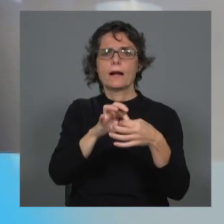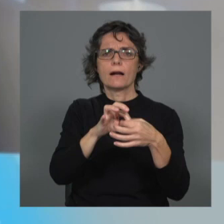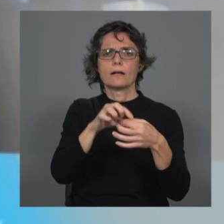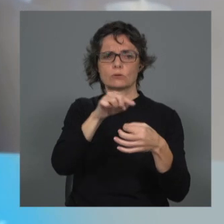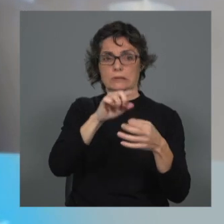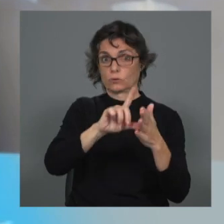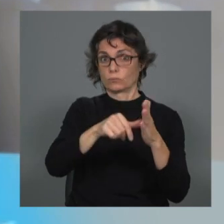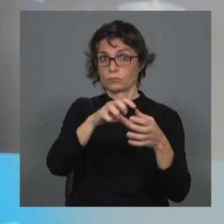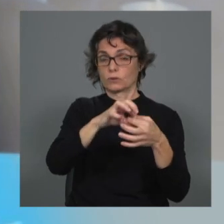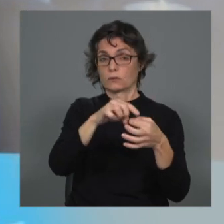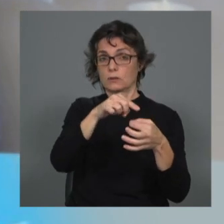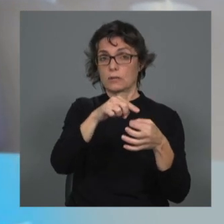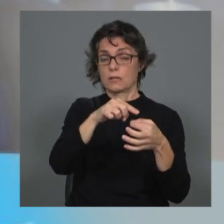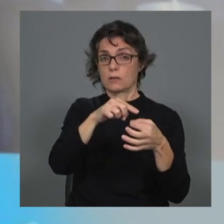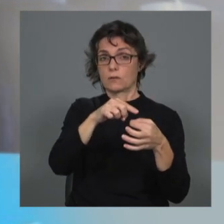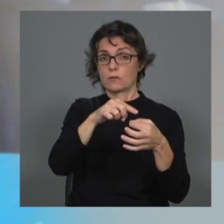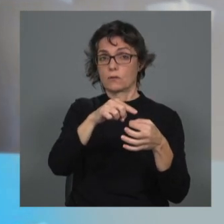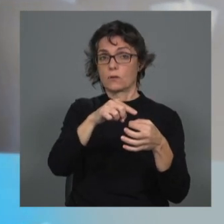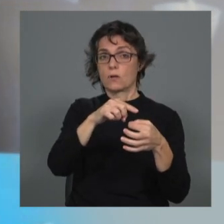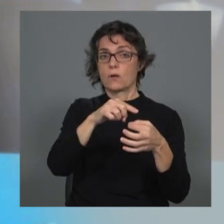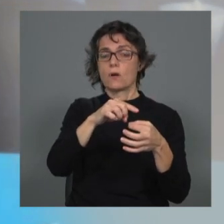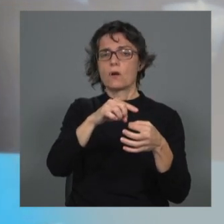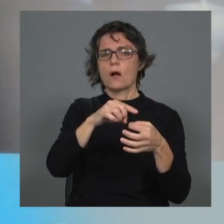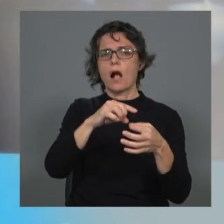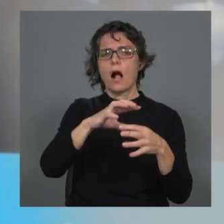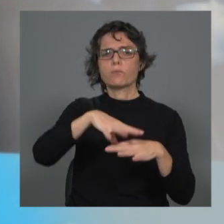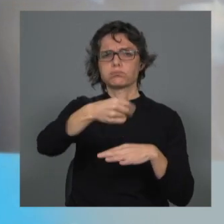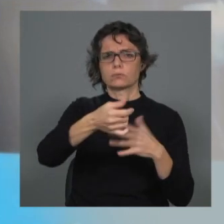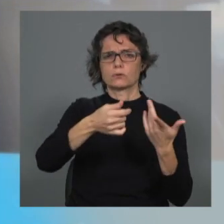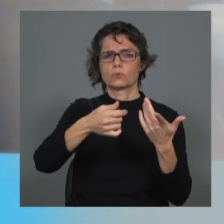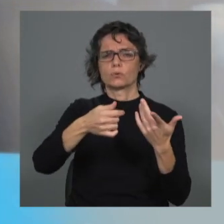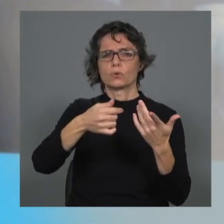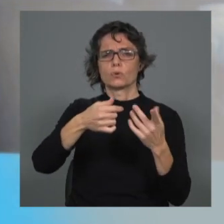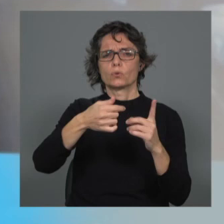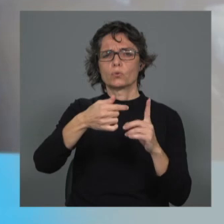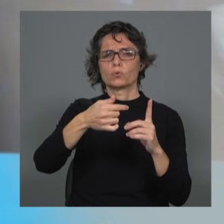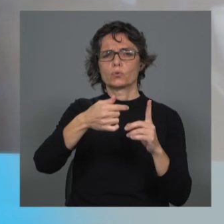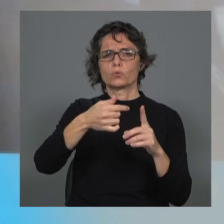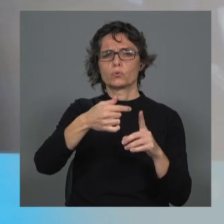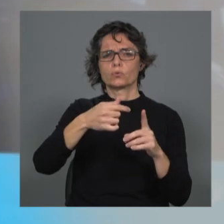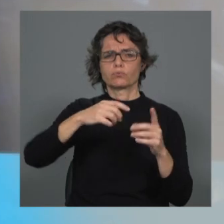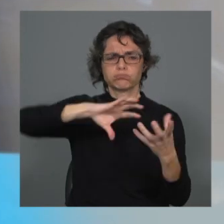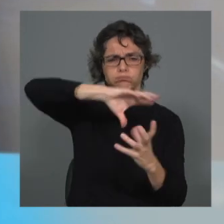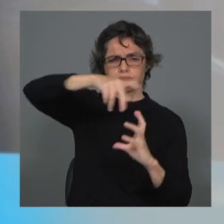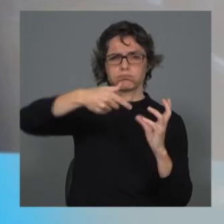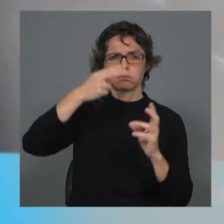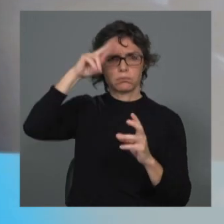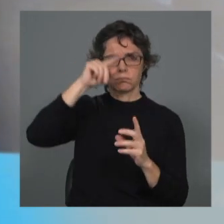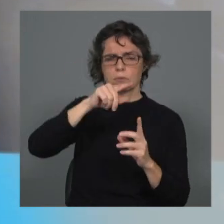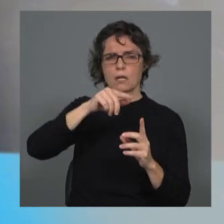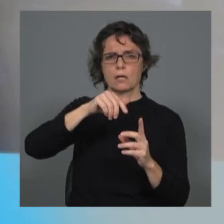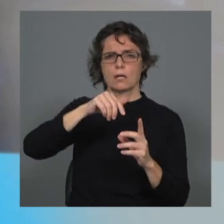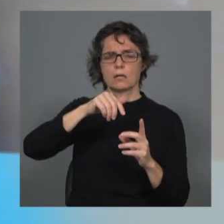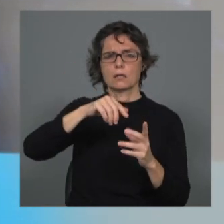efeitos dos grandes temporais que houve em Moçambique há cerca de um ano e, simultaneamente,